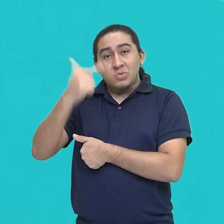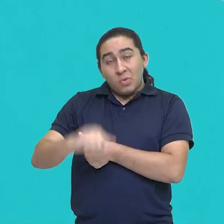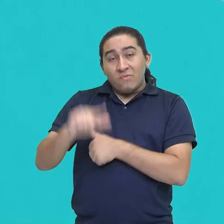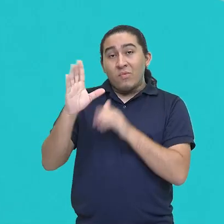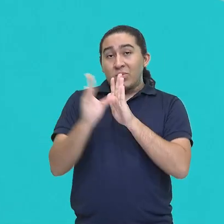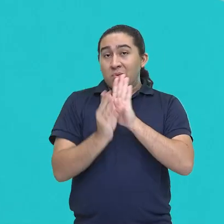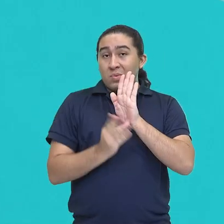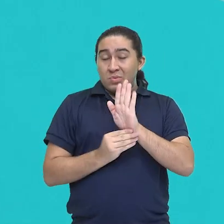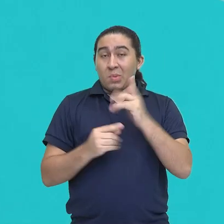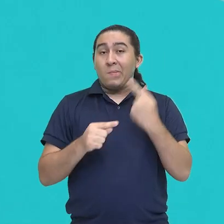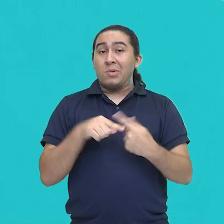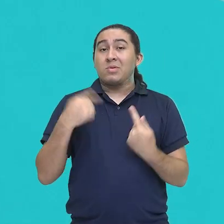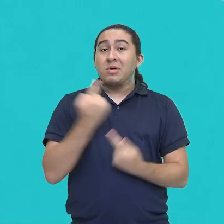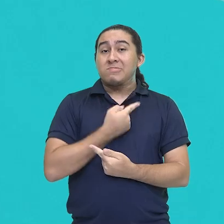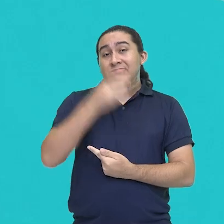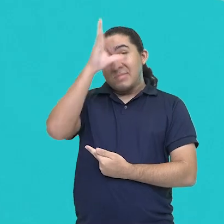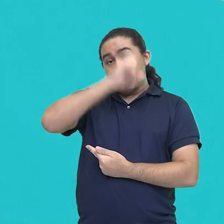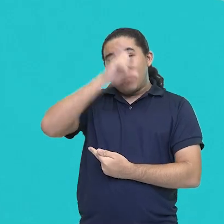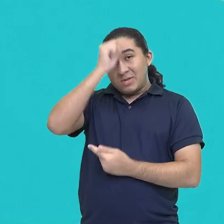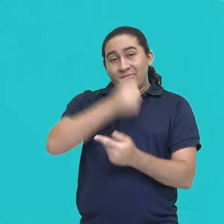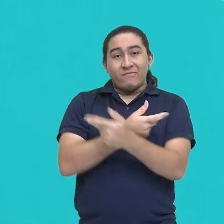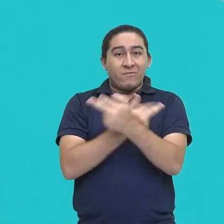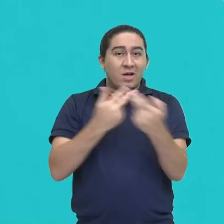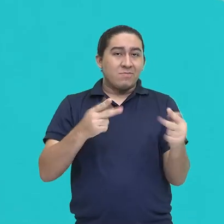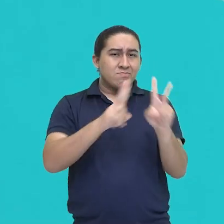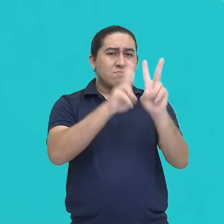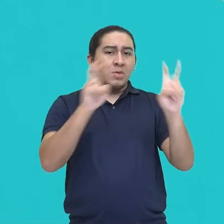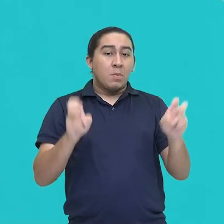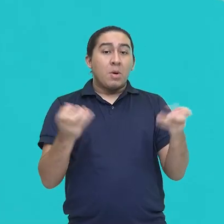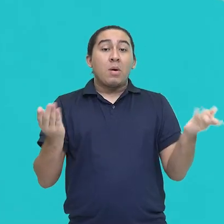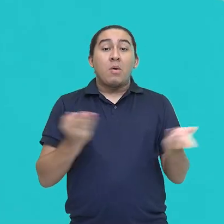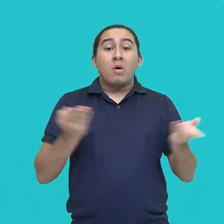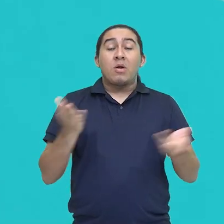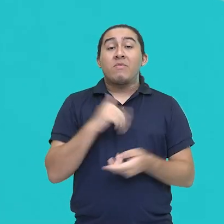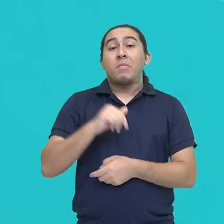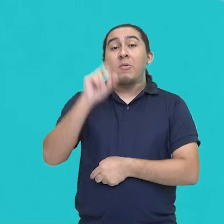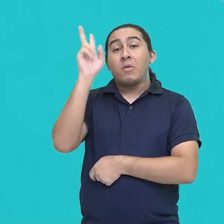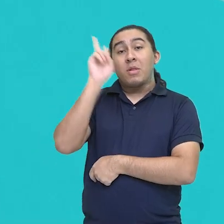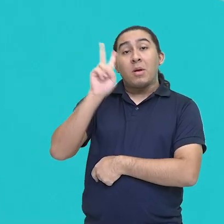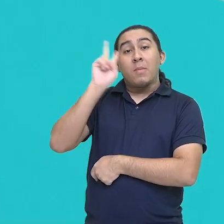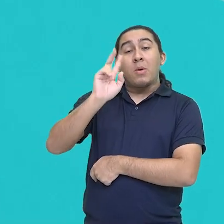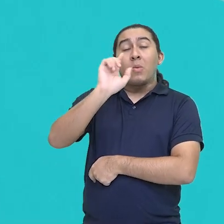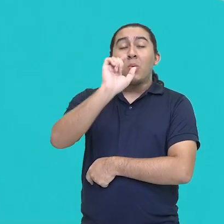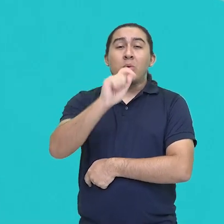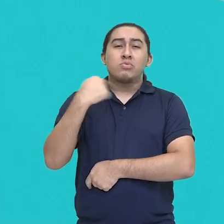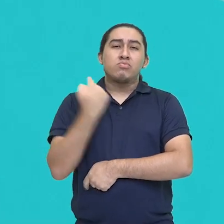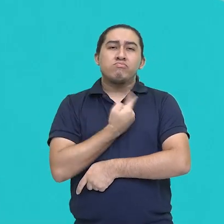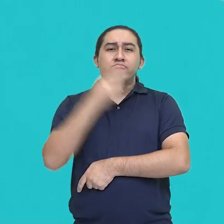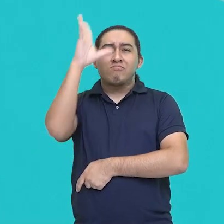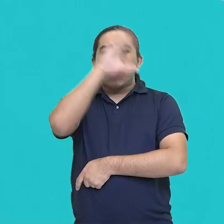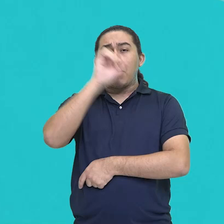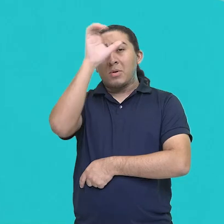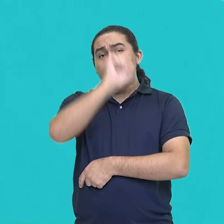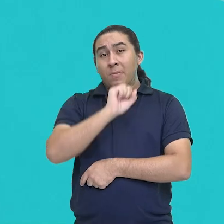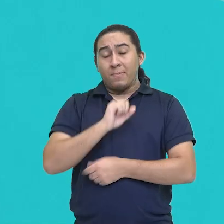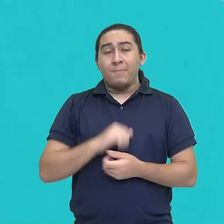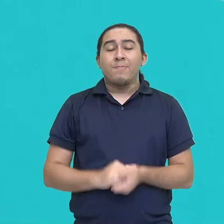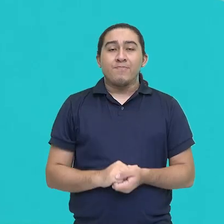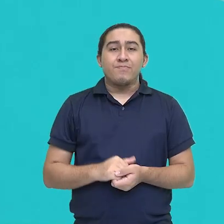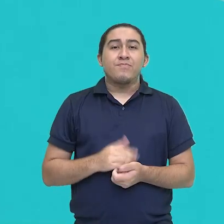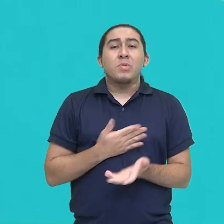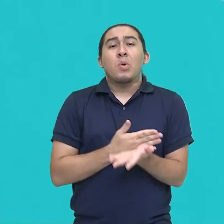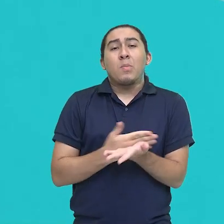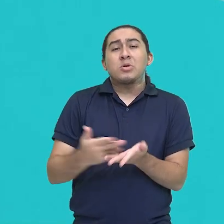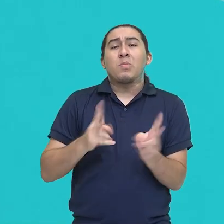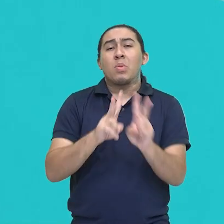das artes, não é verdade? Então, vamos começar a recordar o que nós vimos nesse nosso trajeto. Nós conversamos sobre a